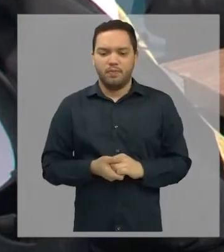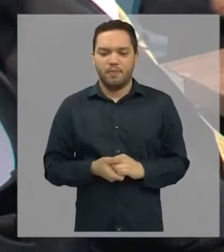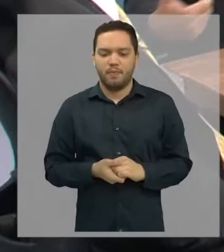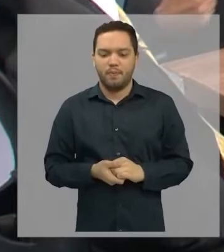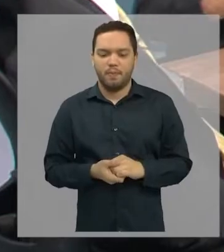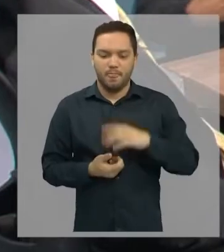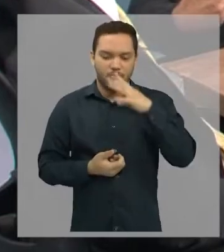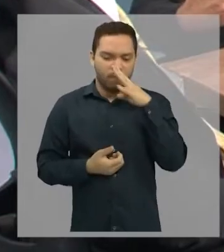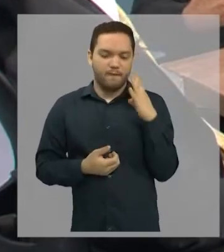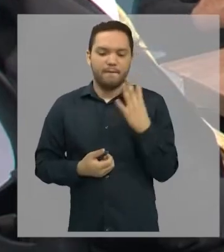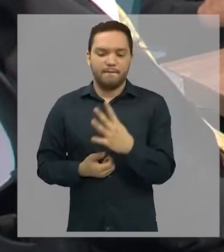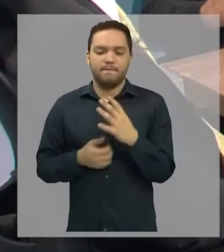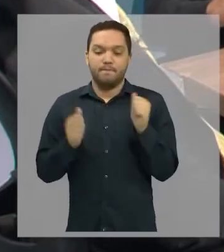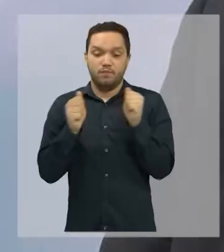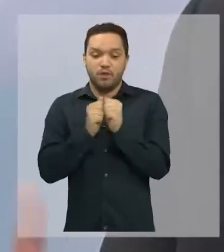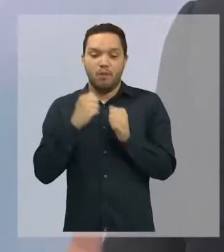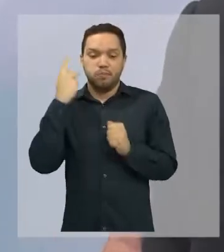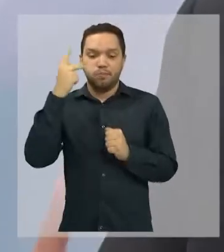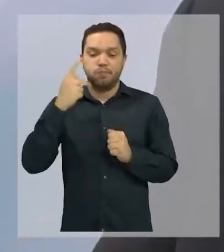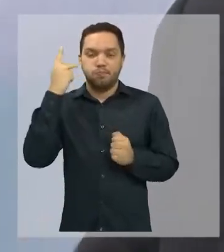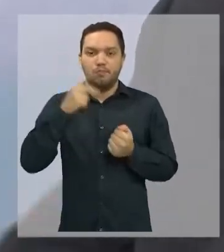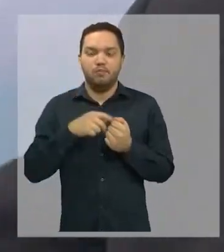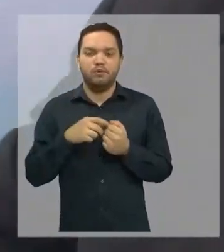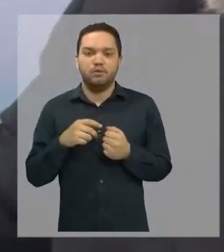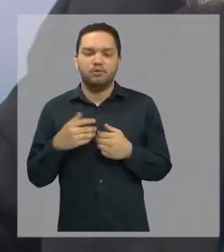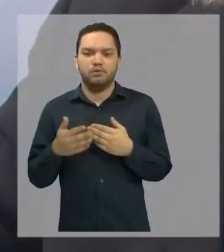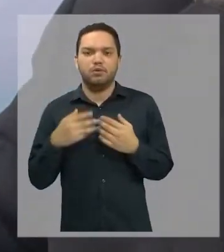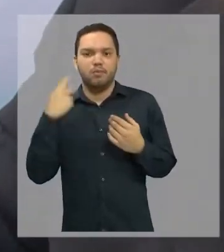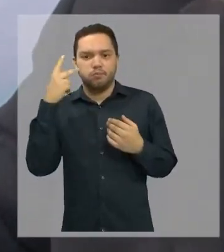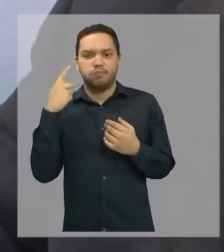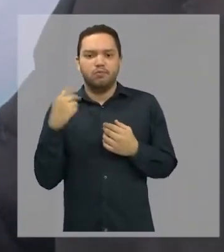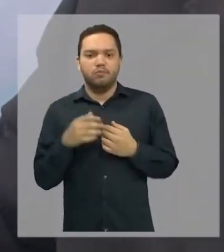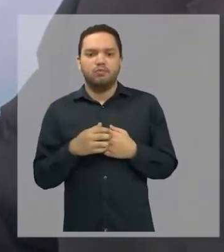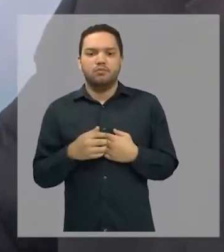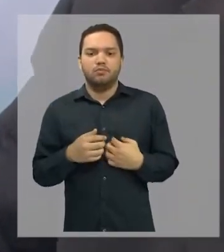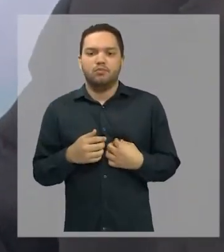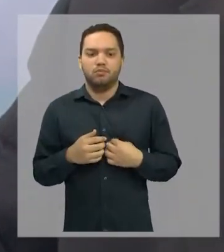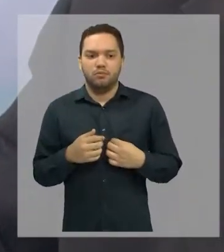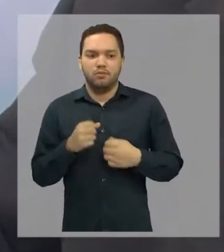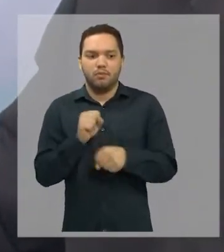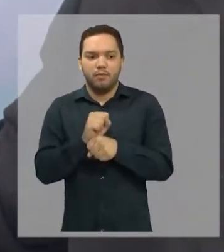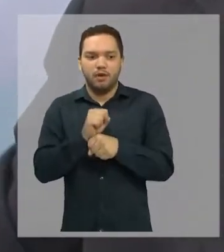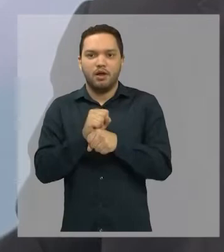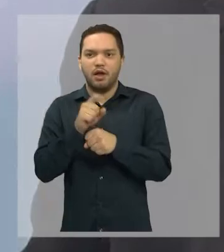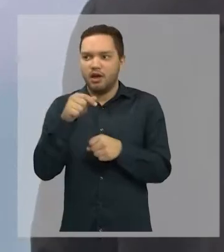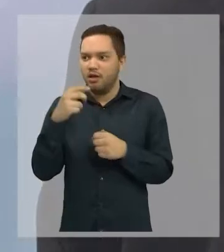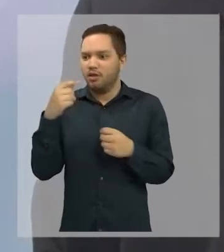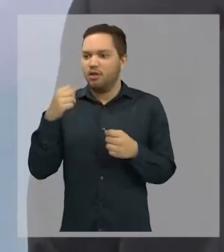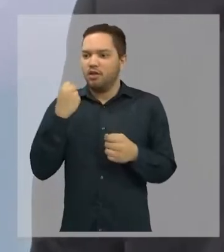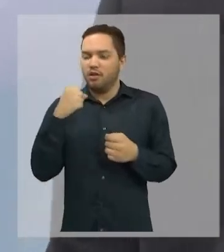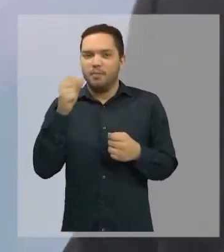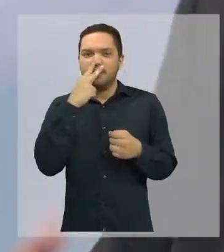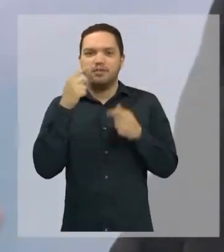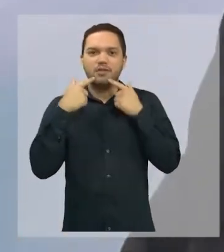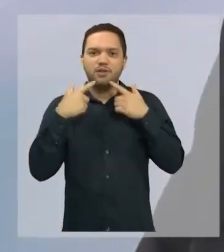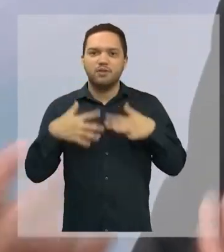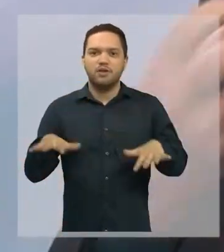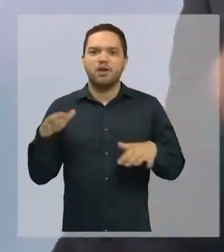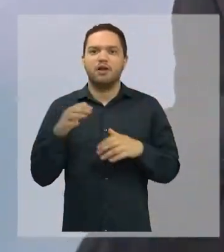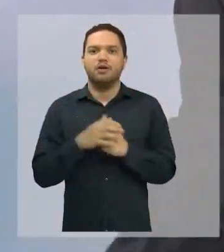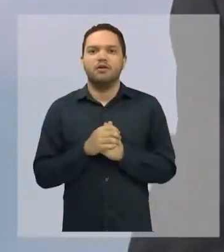acusação, ele faz a acusação ao lado do promotor. E em determinado momento o promotor puxou assim na minha beca e disse, para que tu está defendendo o homem.